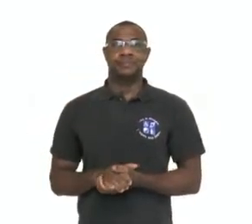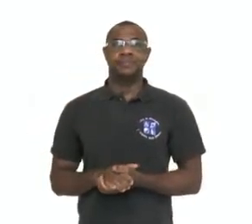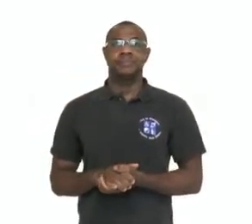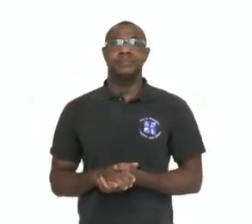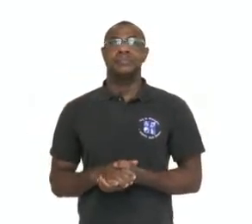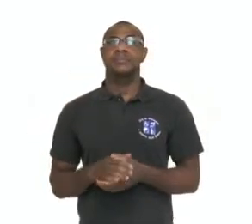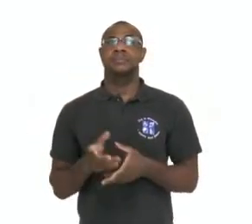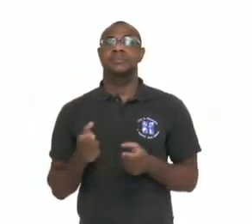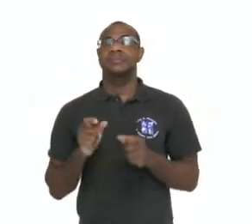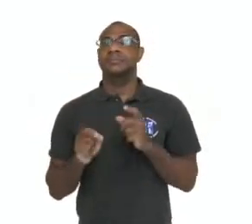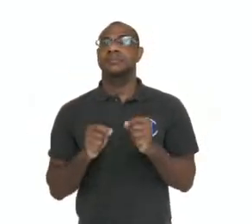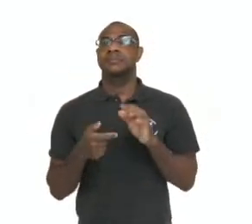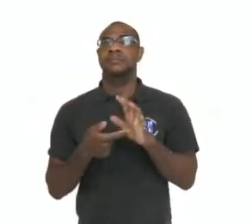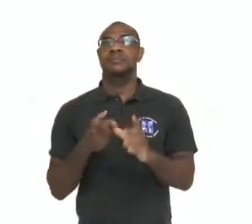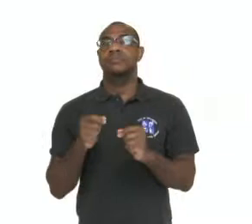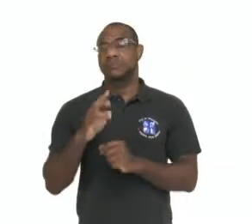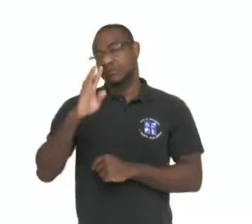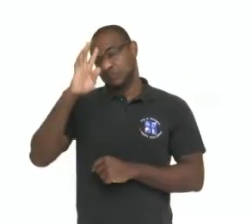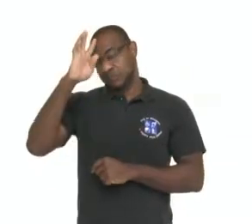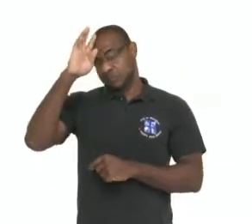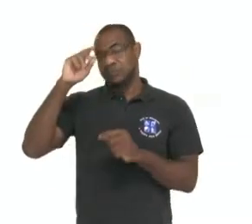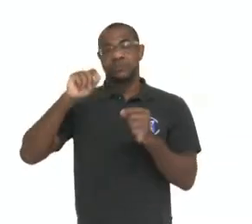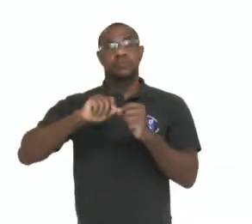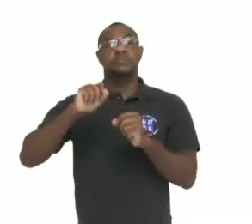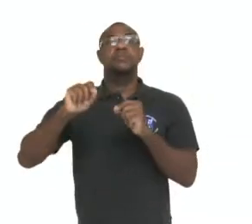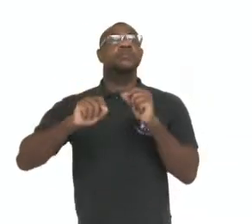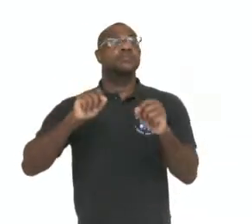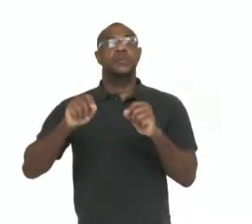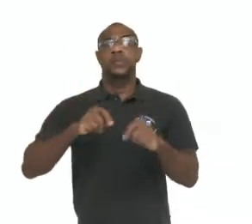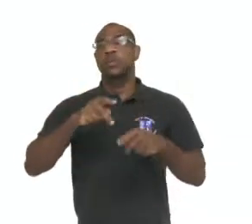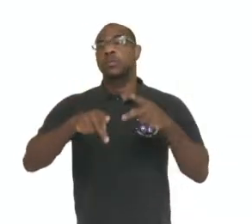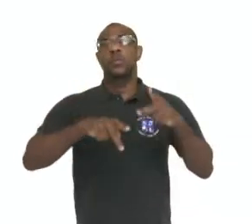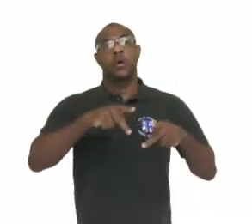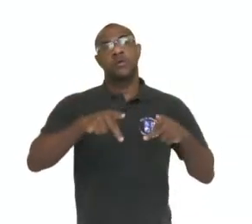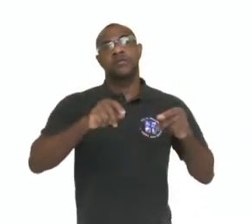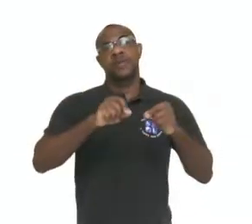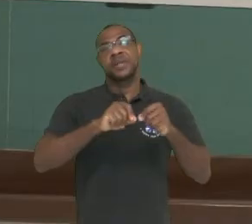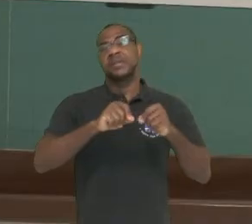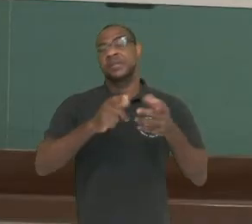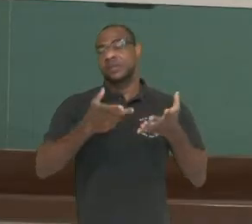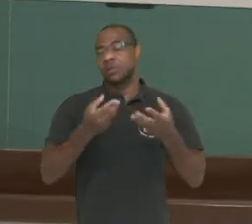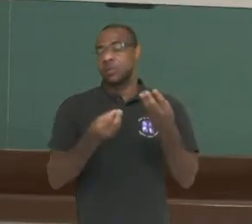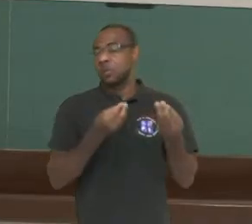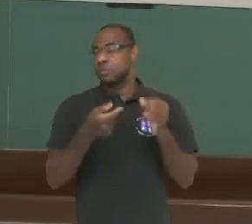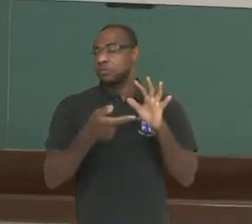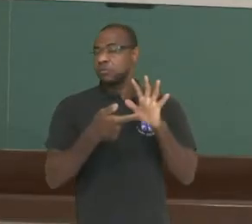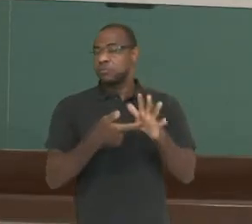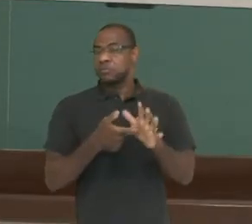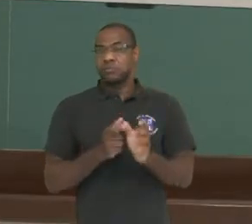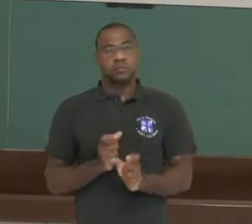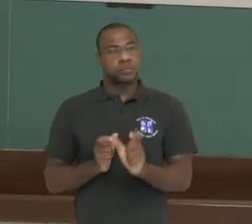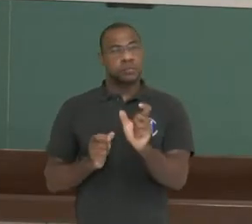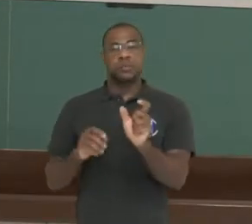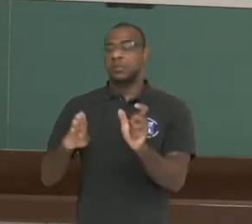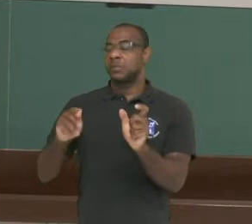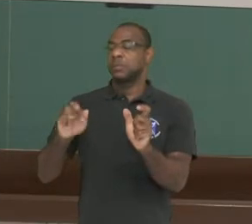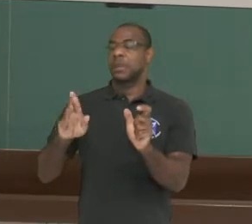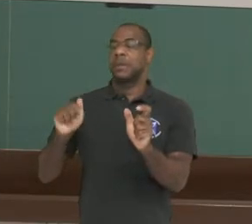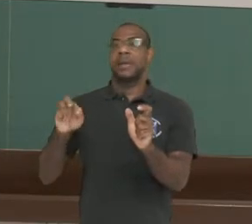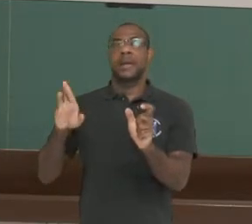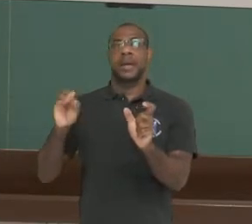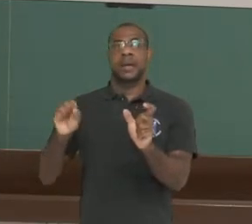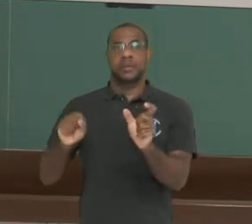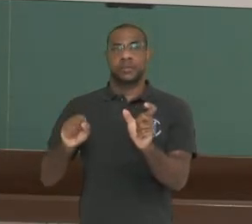Apontar a representação que os romanos faziam dos povos germânicos a partir do termo bárbaro. Olha